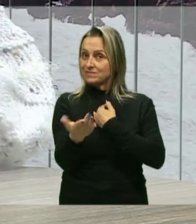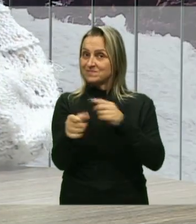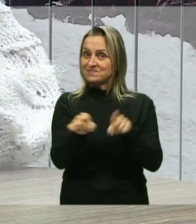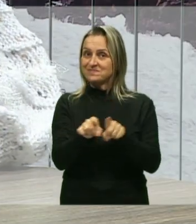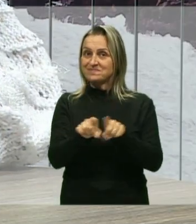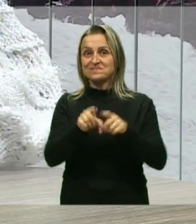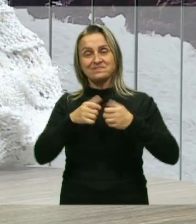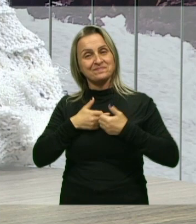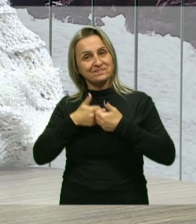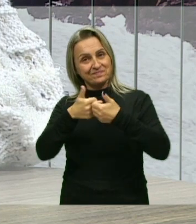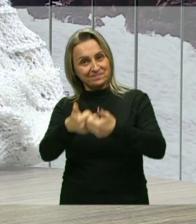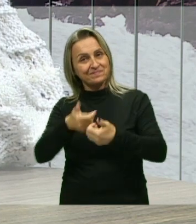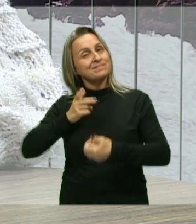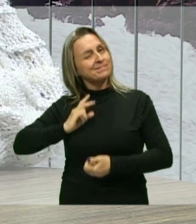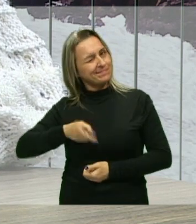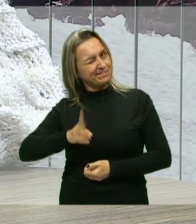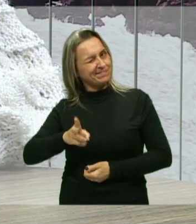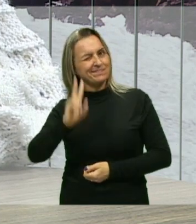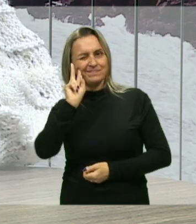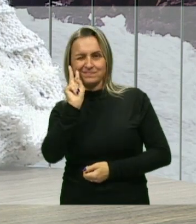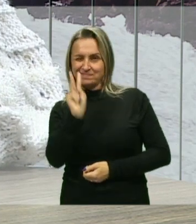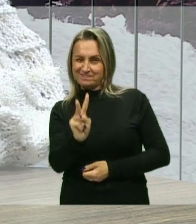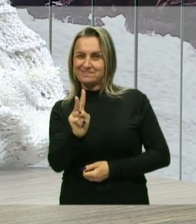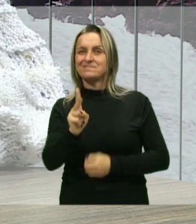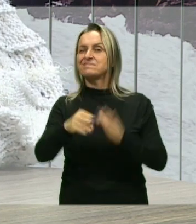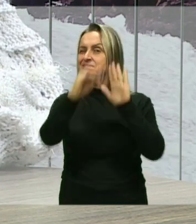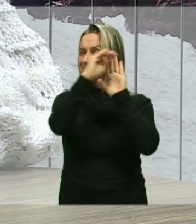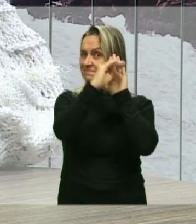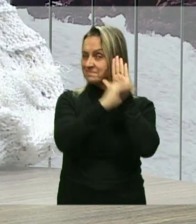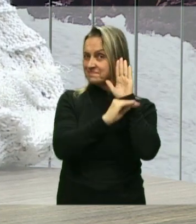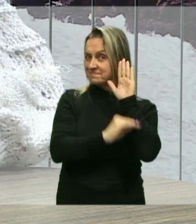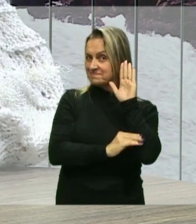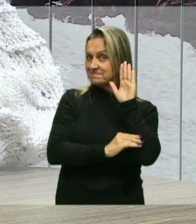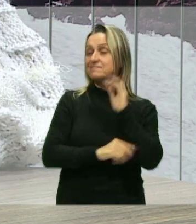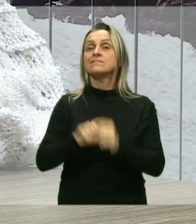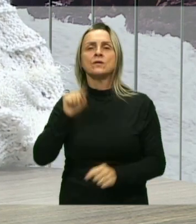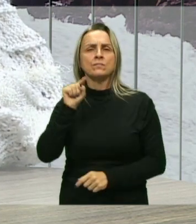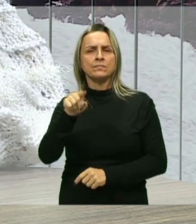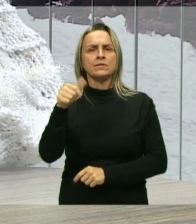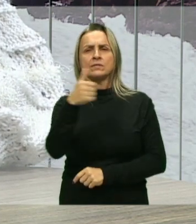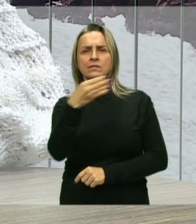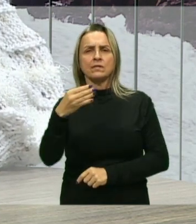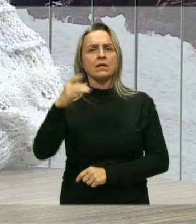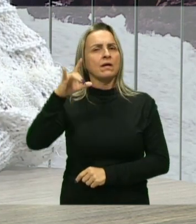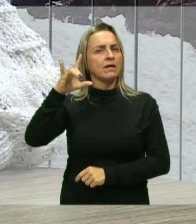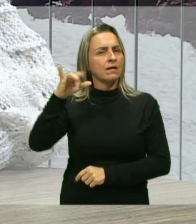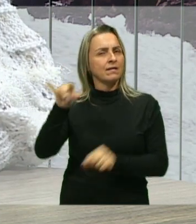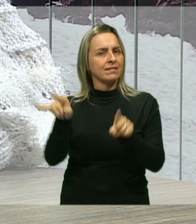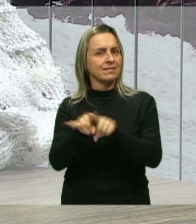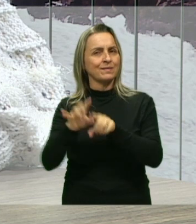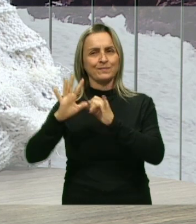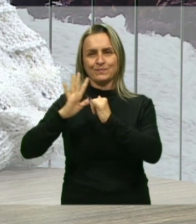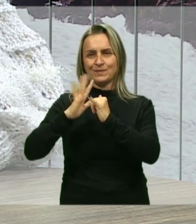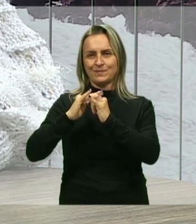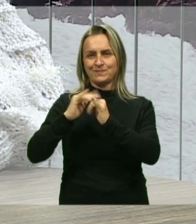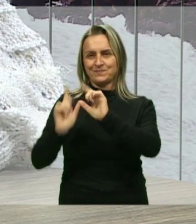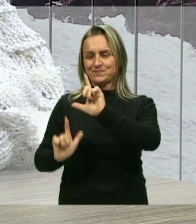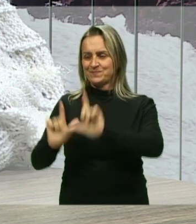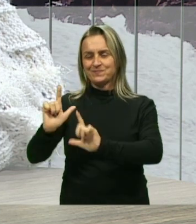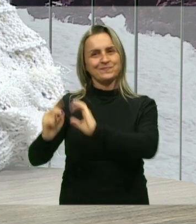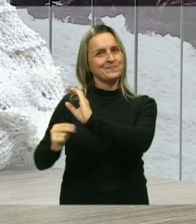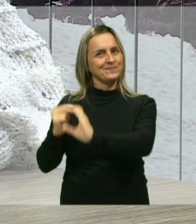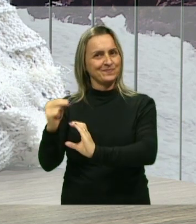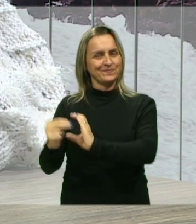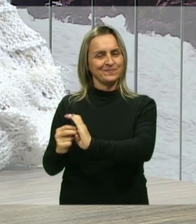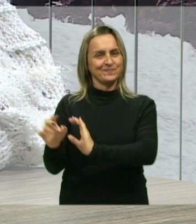que nos acompanha. Continue assistindo a nossa programação pelo canal 14 da Claro e também no YouTube da Câmara de Vereadores